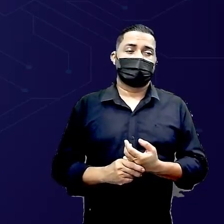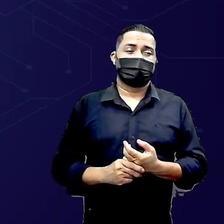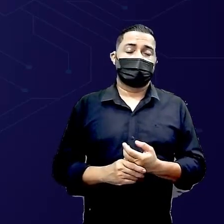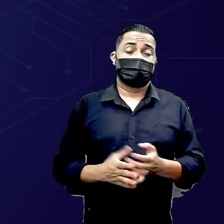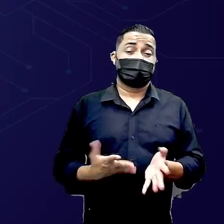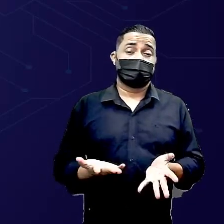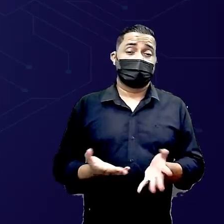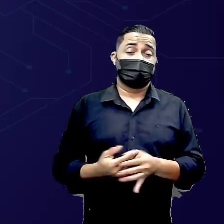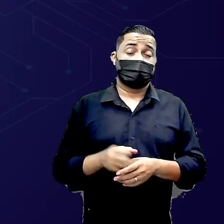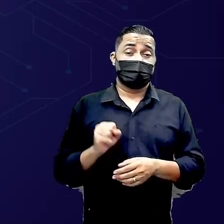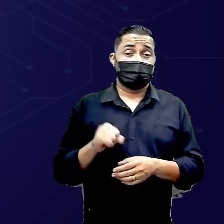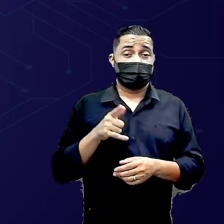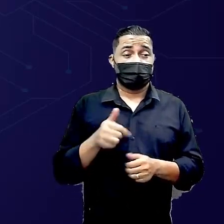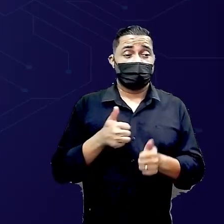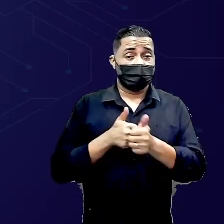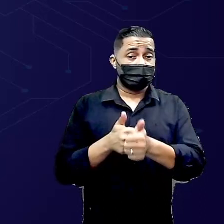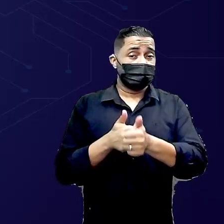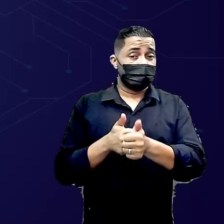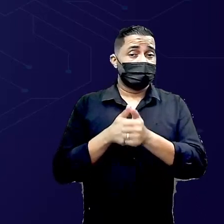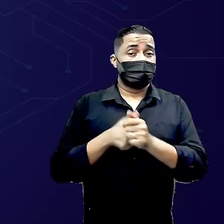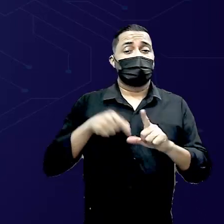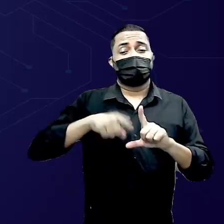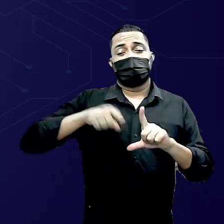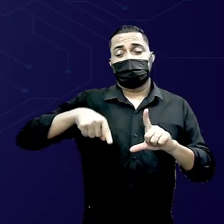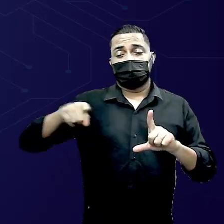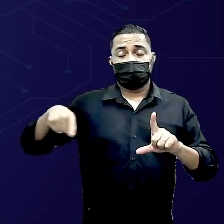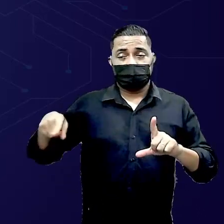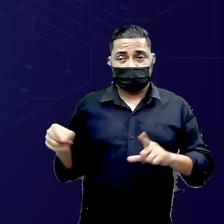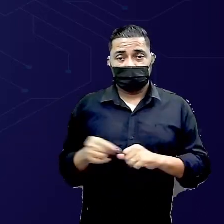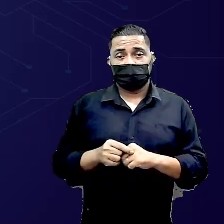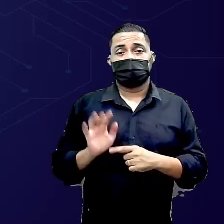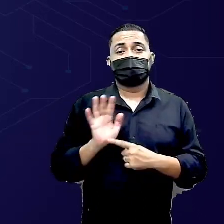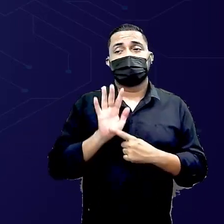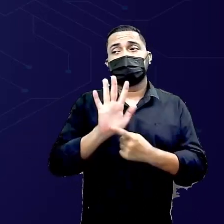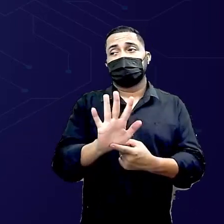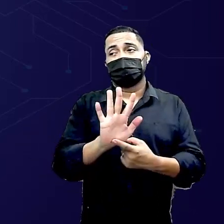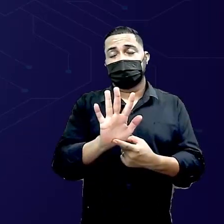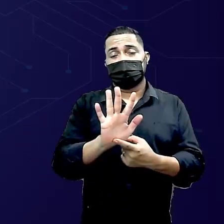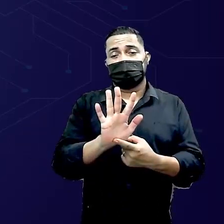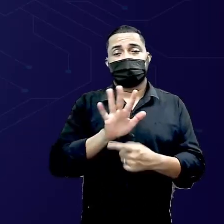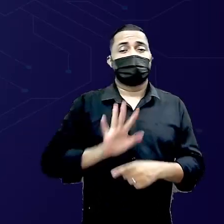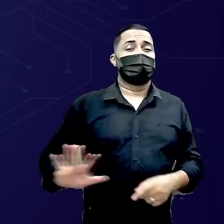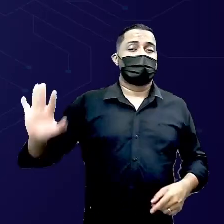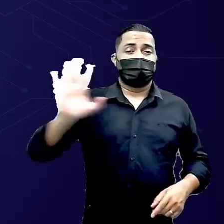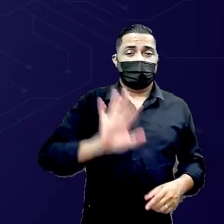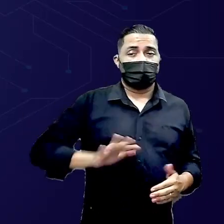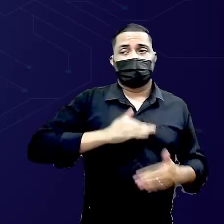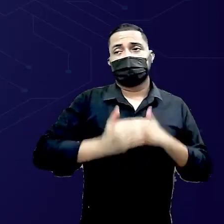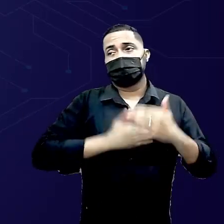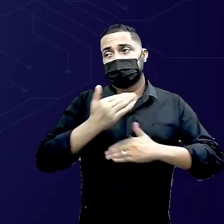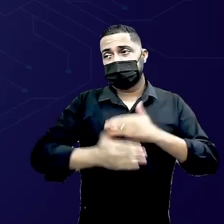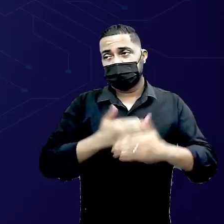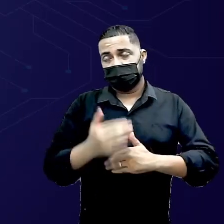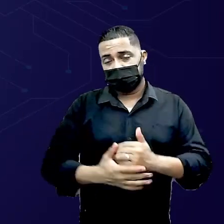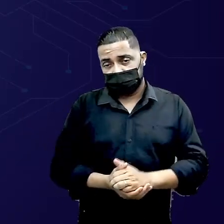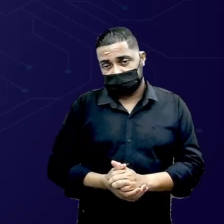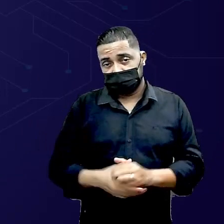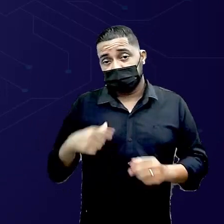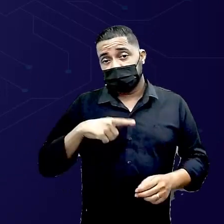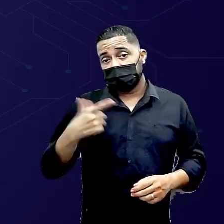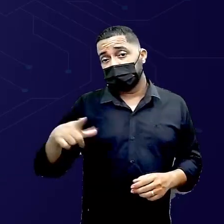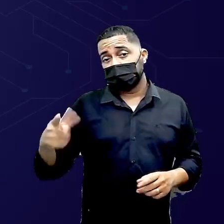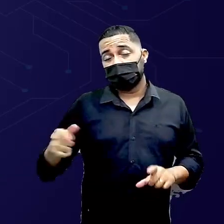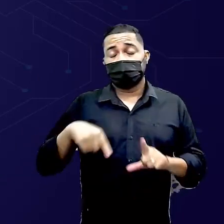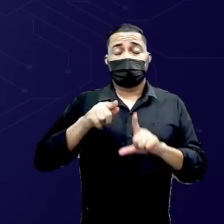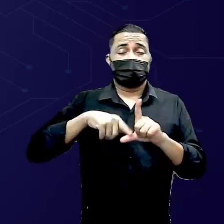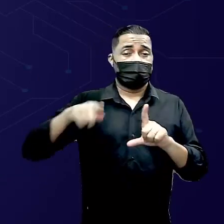Isso aí. Se você acompanhar o gráfico, né, esse gráfico aí mostra os ambientes de desenvolvimento. Existem outros